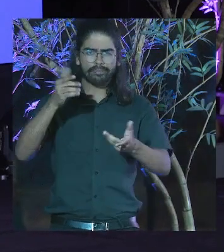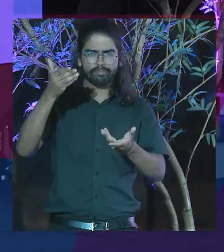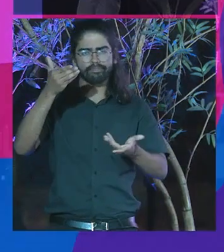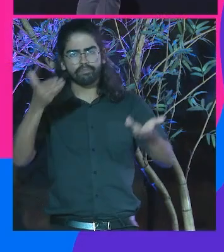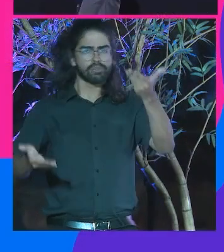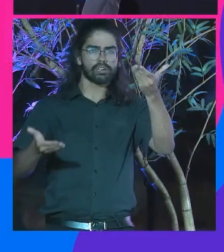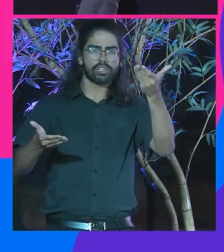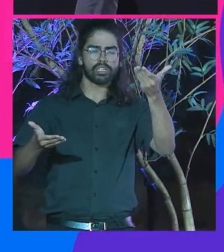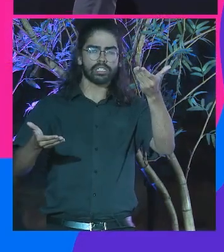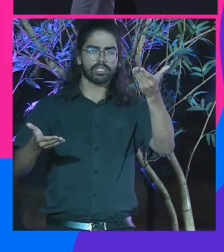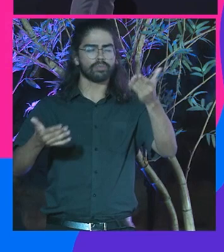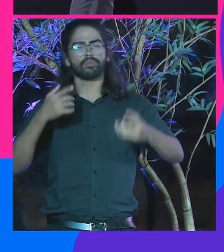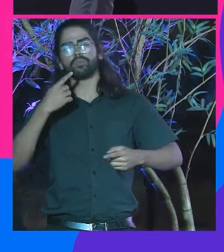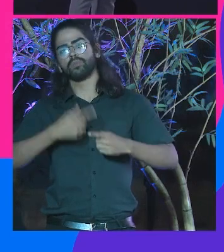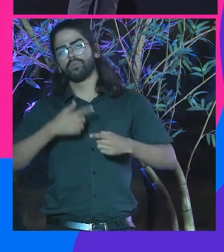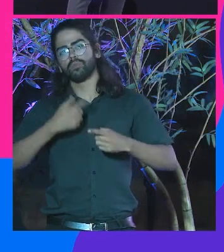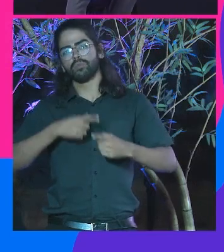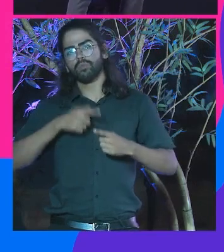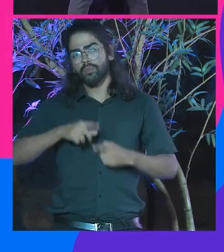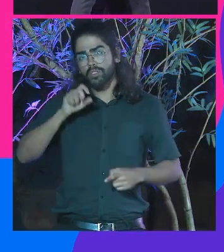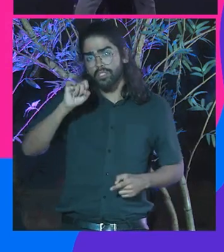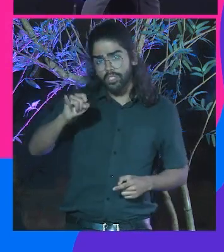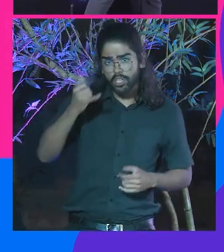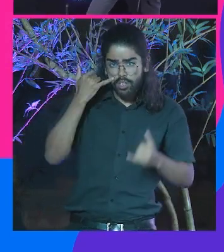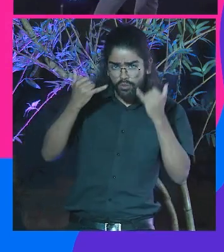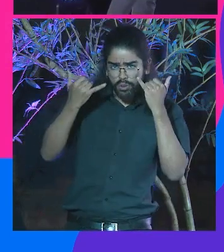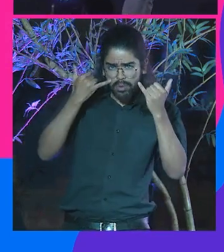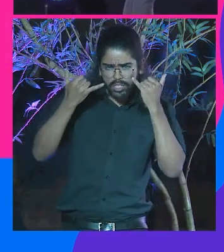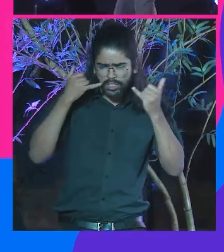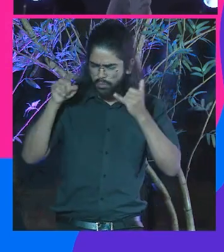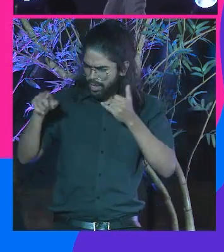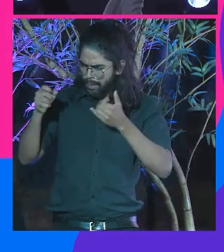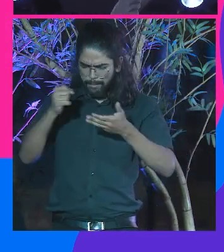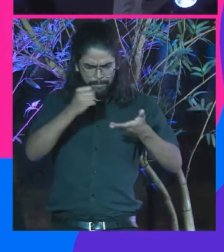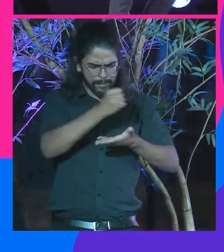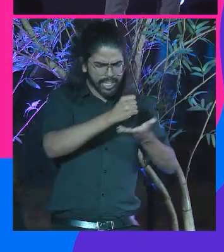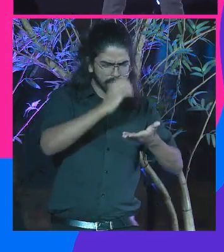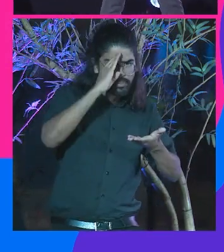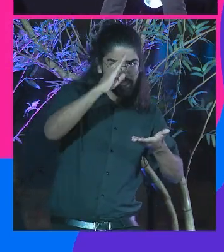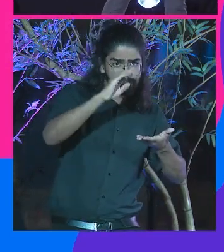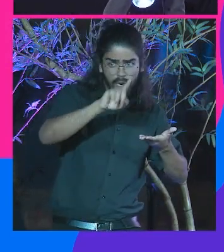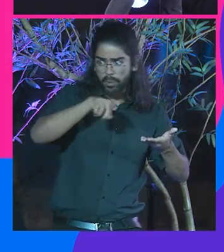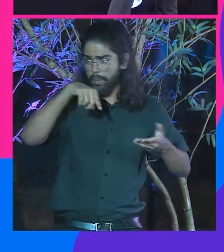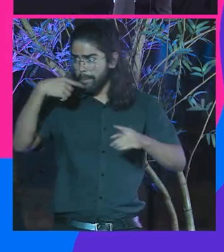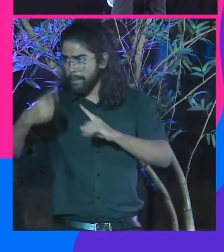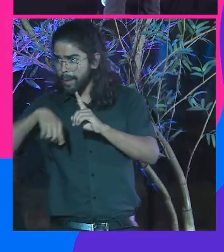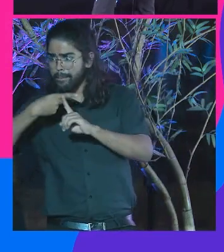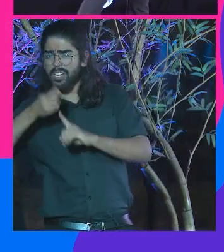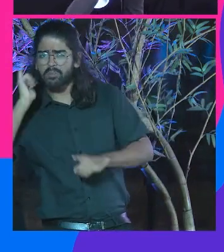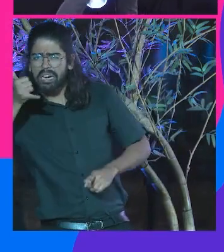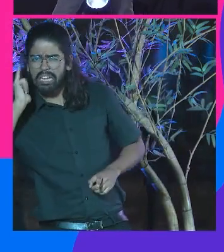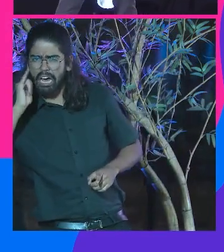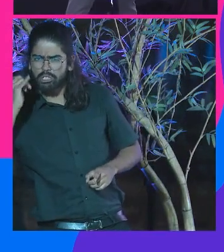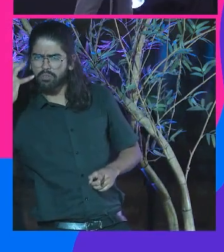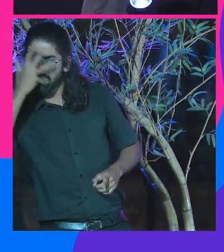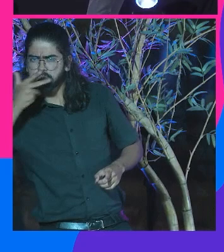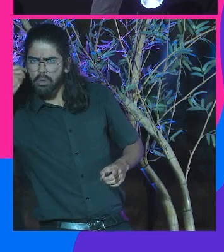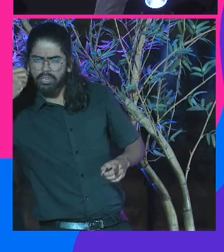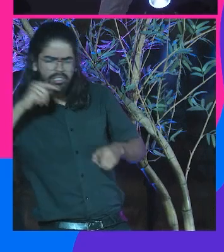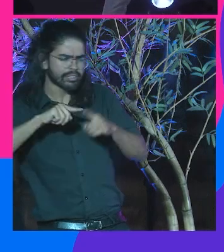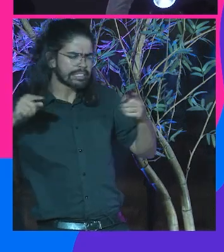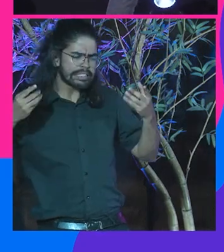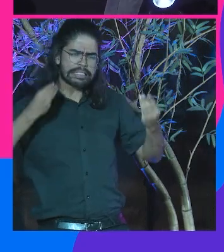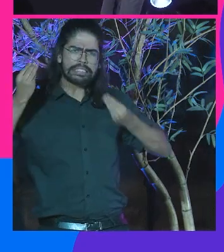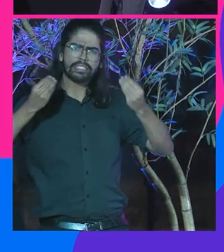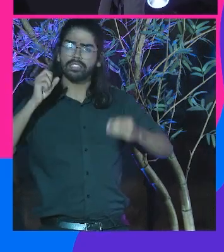desequilibra. Porque quando eu tenho a informação como base e eu tenho narrativas e dados, se eu tenho um desequilíbrio, o que vai acontecer? Se